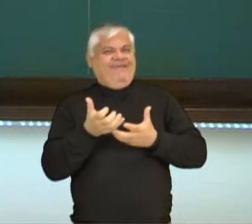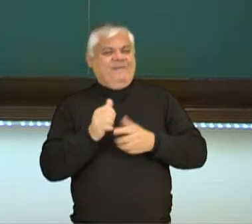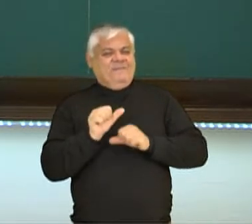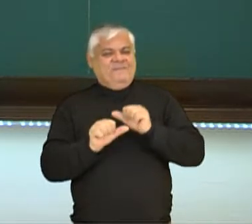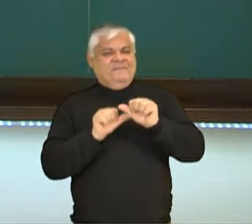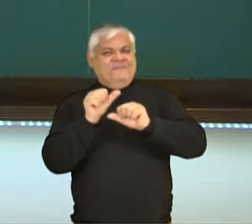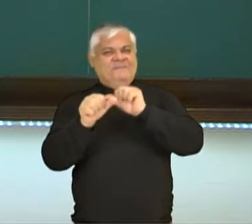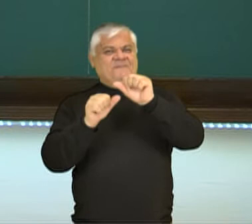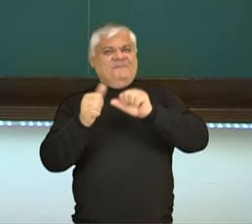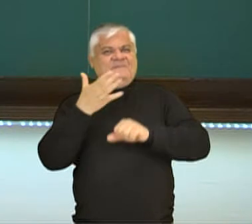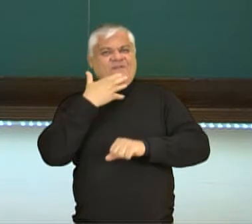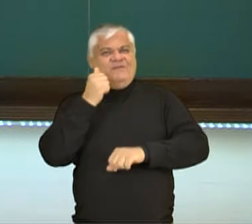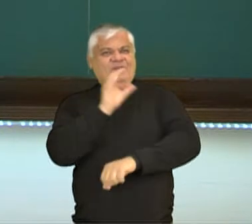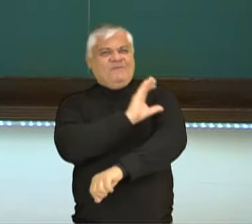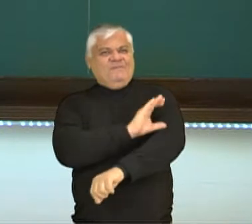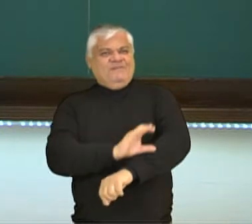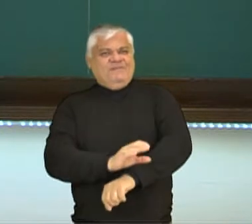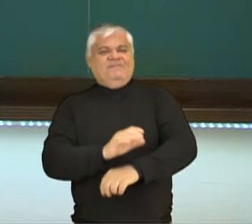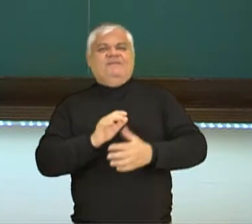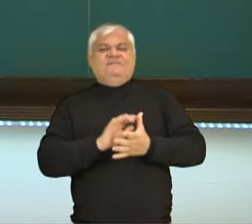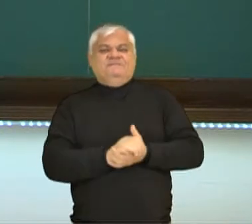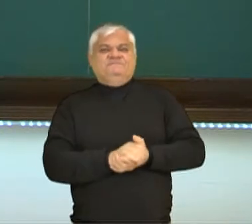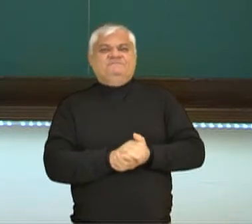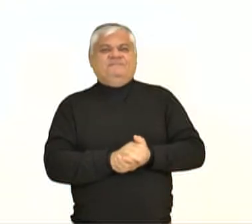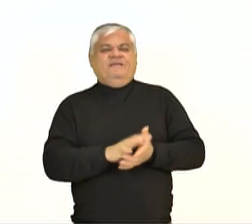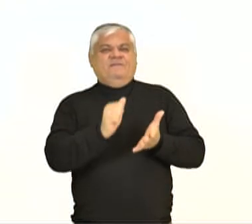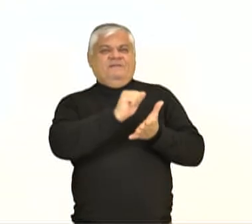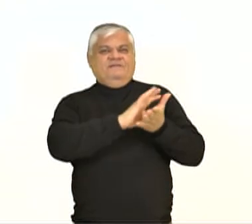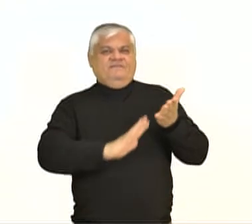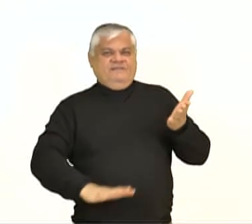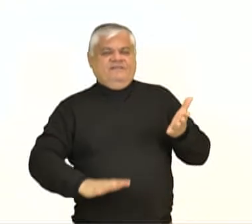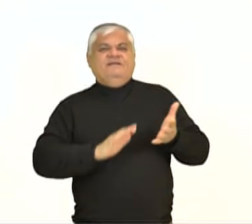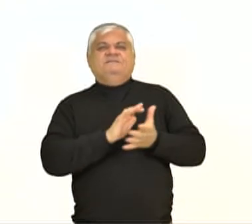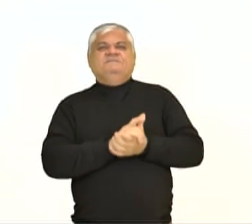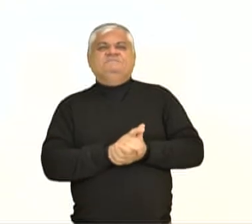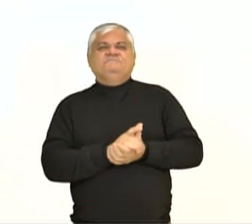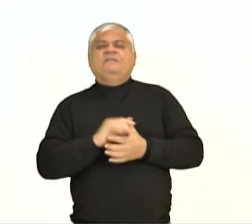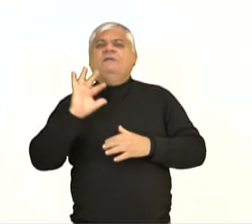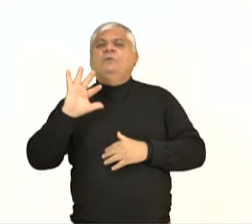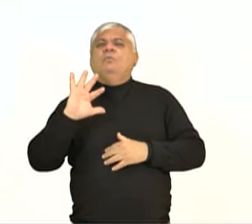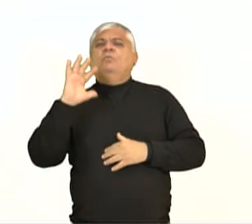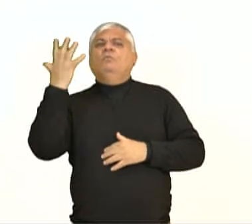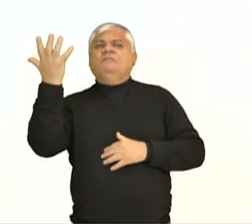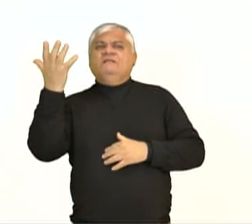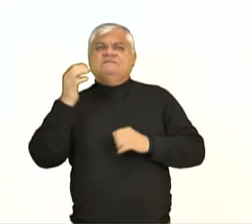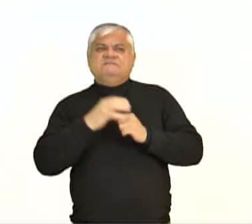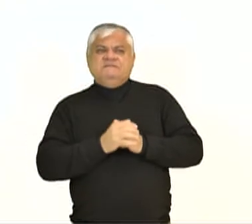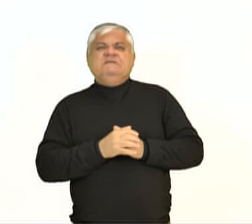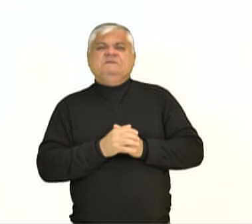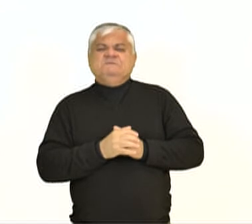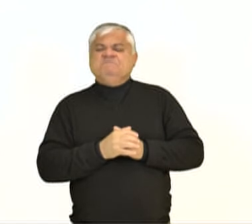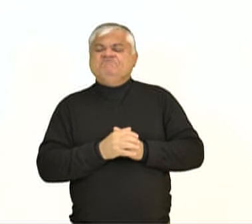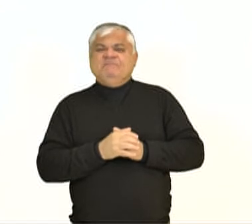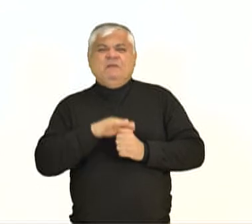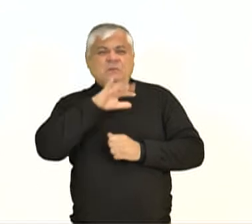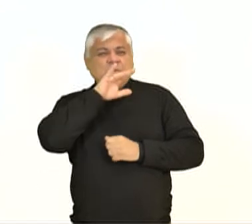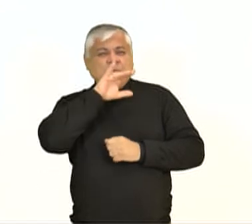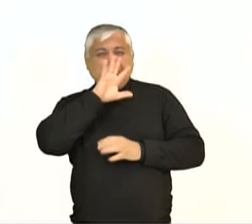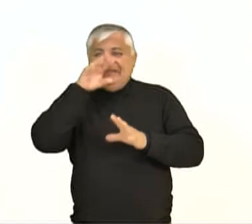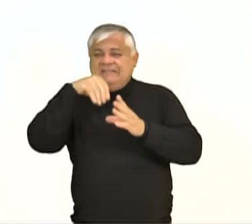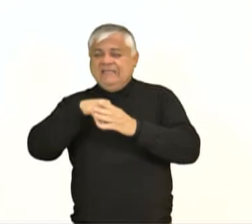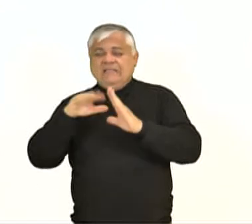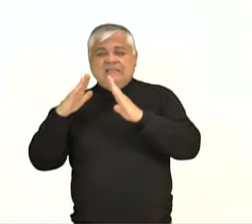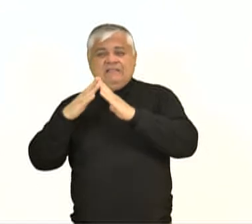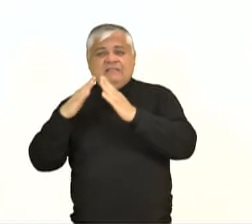comportamentos sociais, não é mesmo? Pessoal, olha aqui uma atividade, ó. Ocorreu um evento desagradável na sua escola.